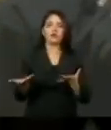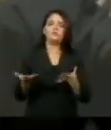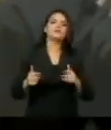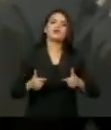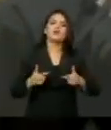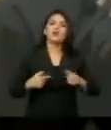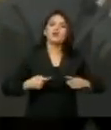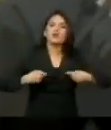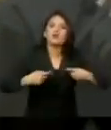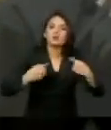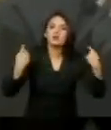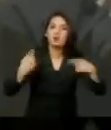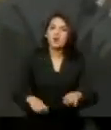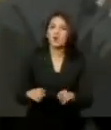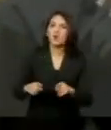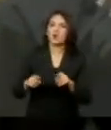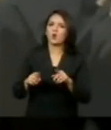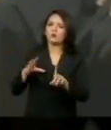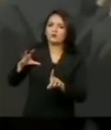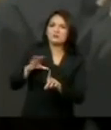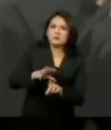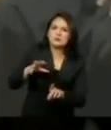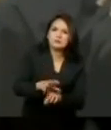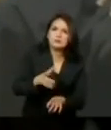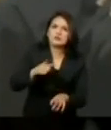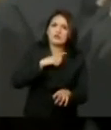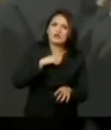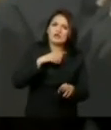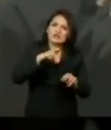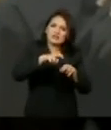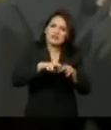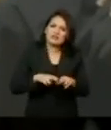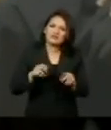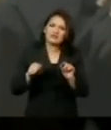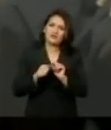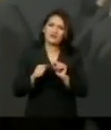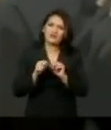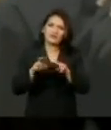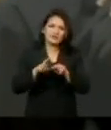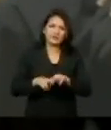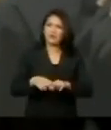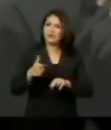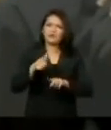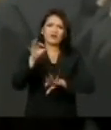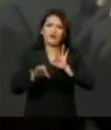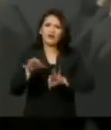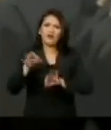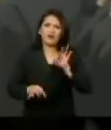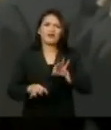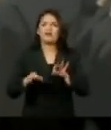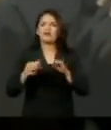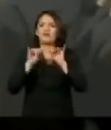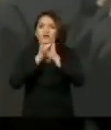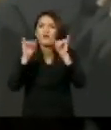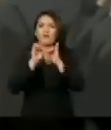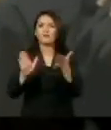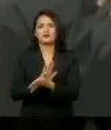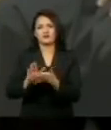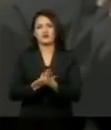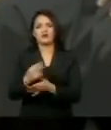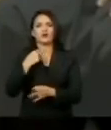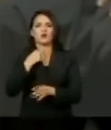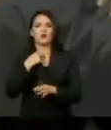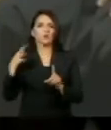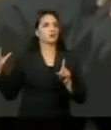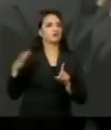senso comum vulgar formado de maneira absolutamente sim assim sem juízo crítico sem informação não pode abastecer as